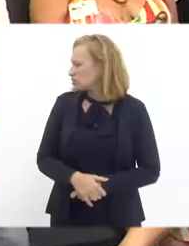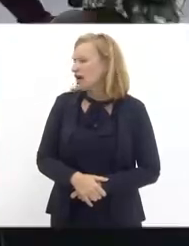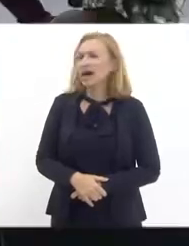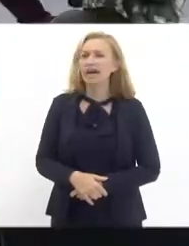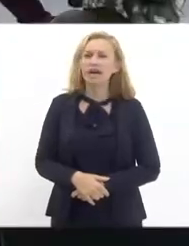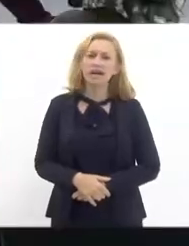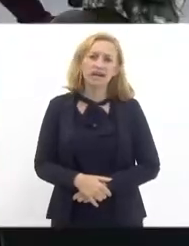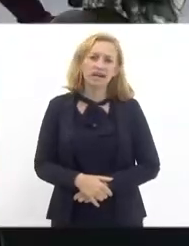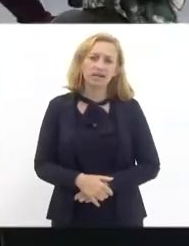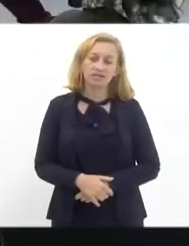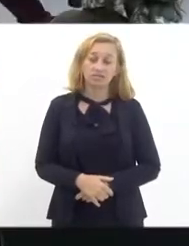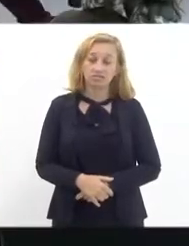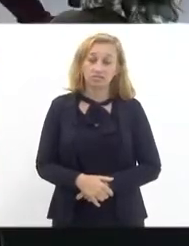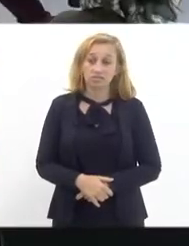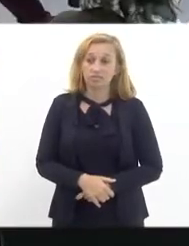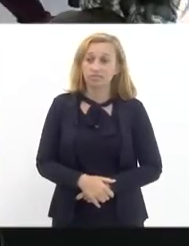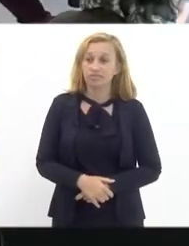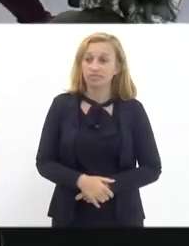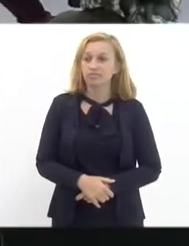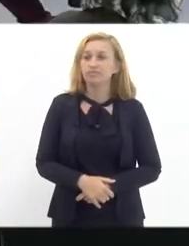Bem,